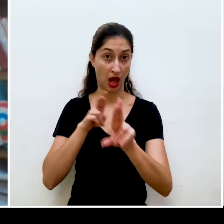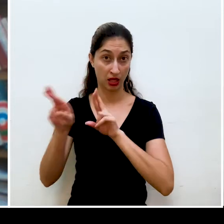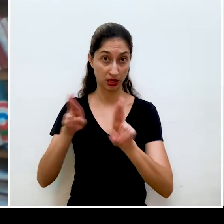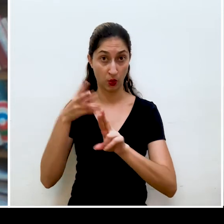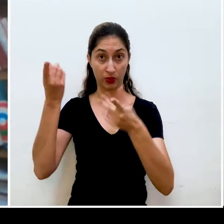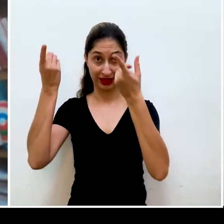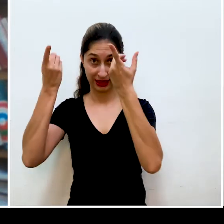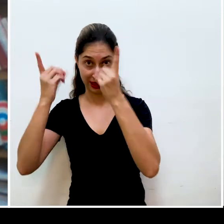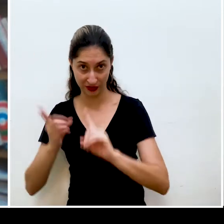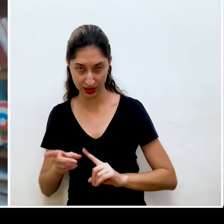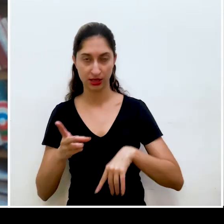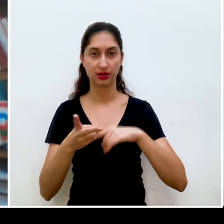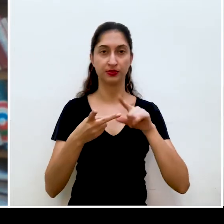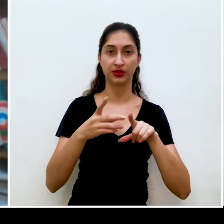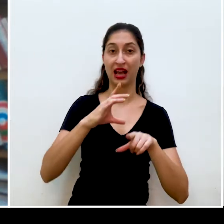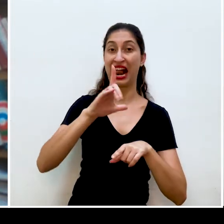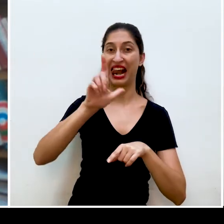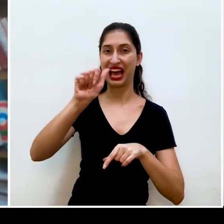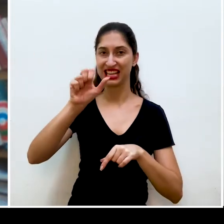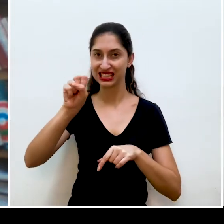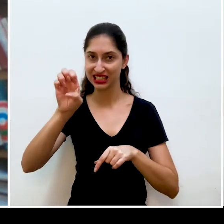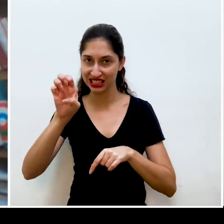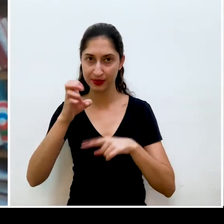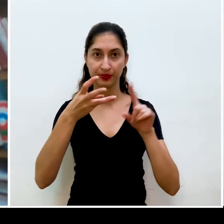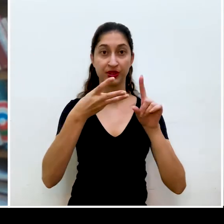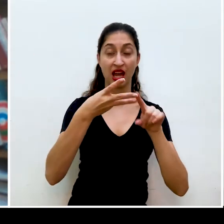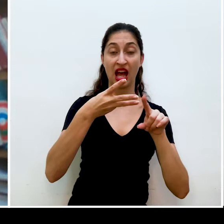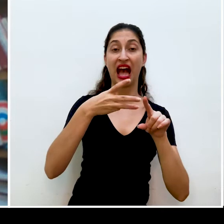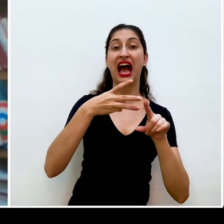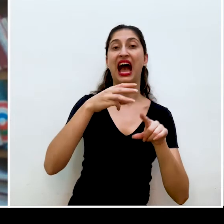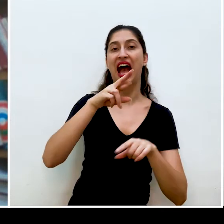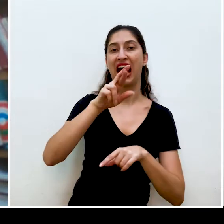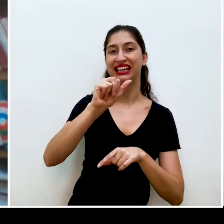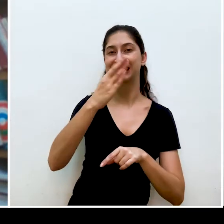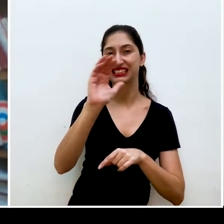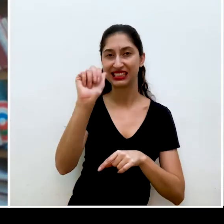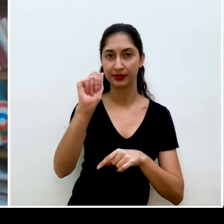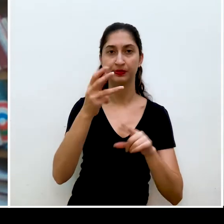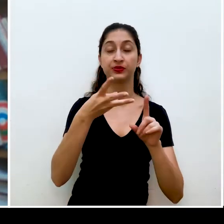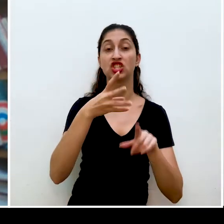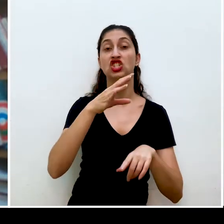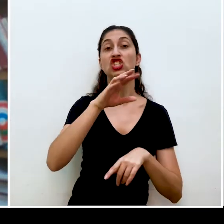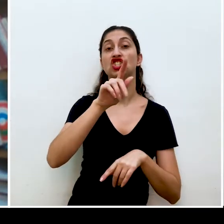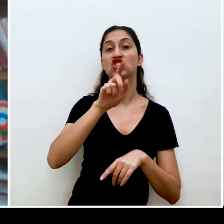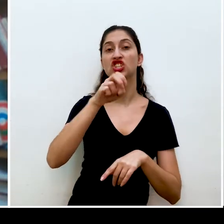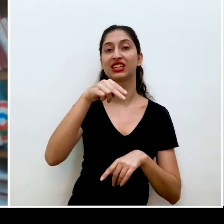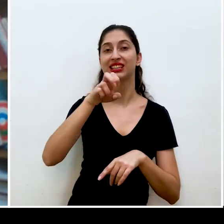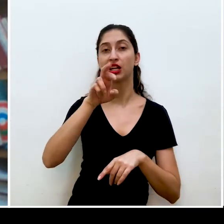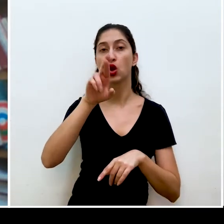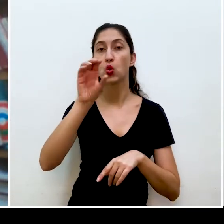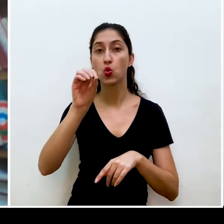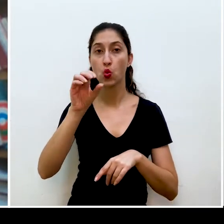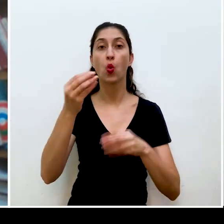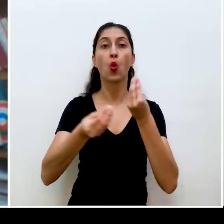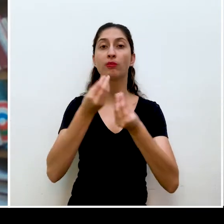deficiência, classe, raça e gênero, e mostrando como essas marcas são tão importantes, talvez